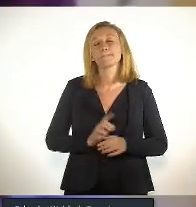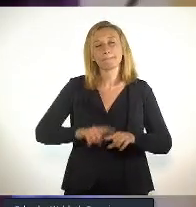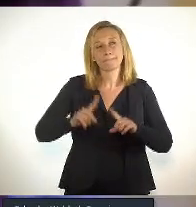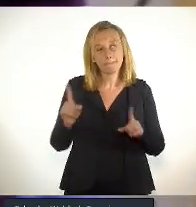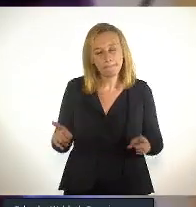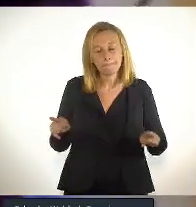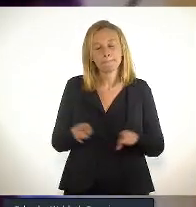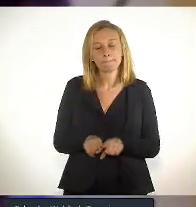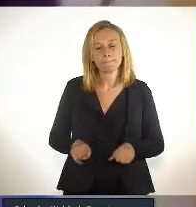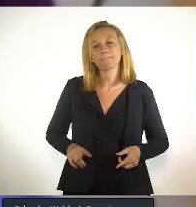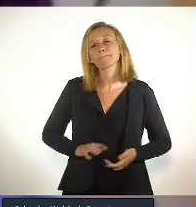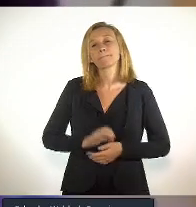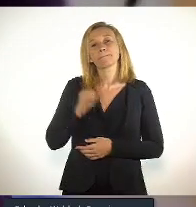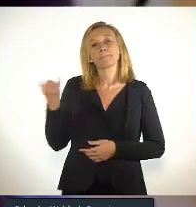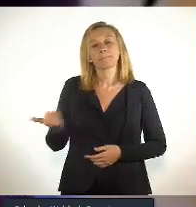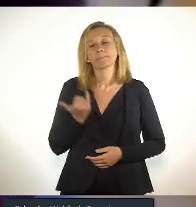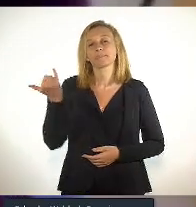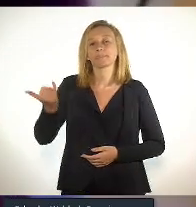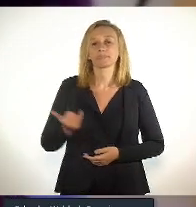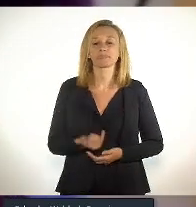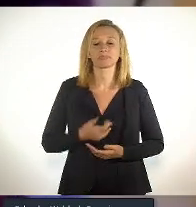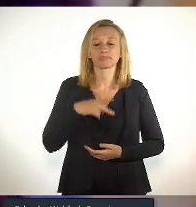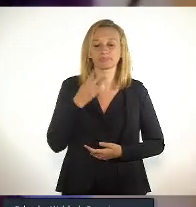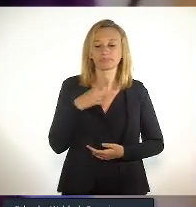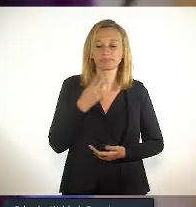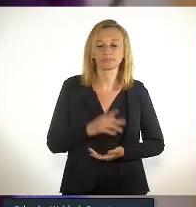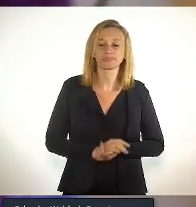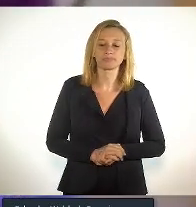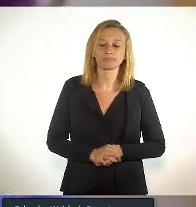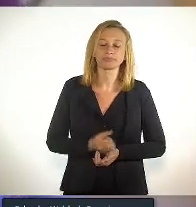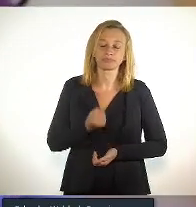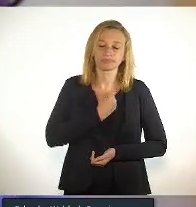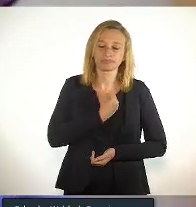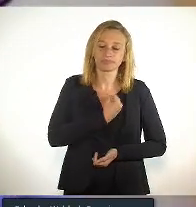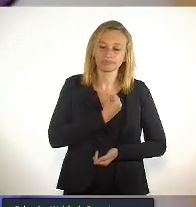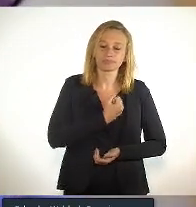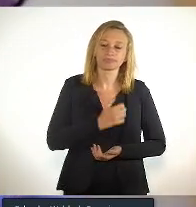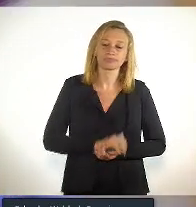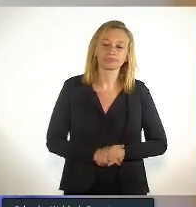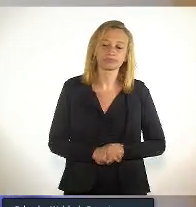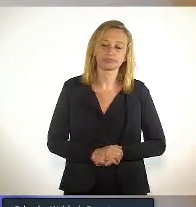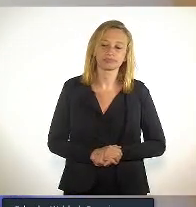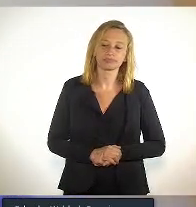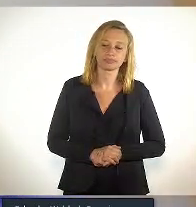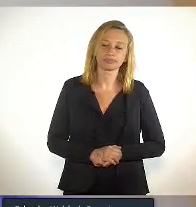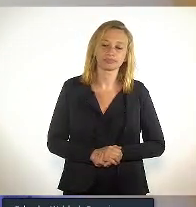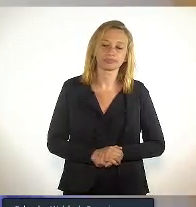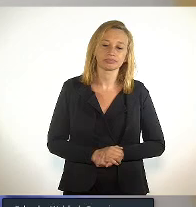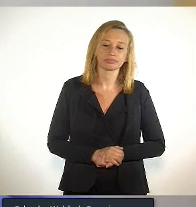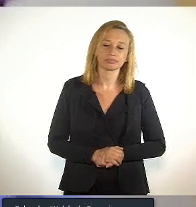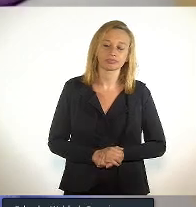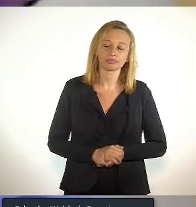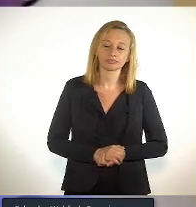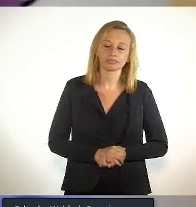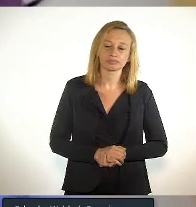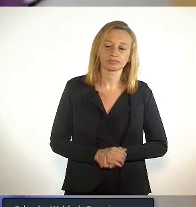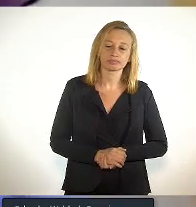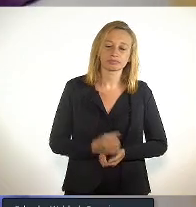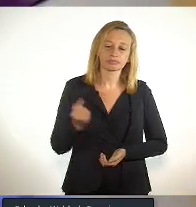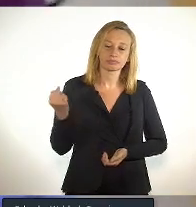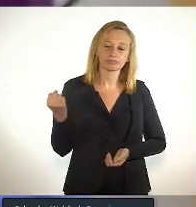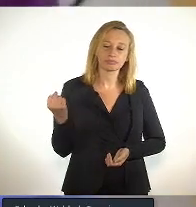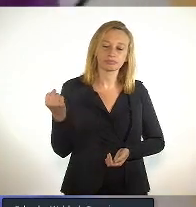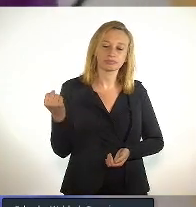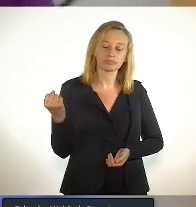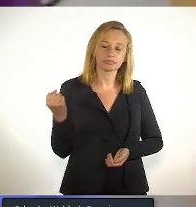do que isso, é importante ressaltar os dados que dizem respeito ao assassinato de